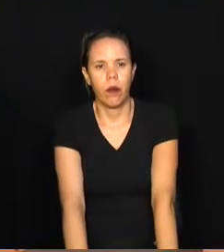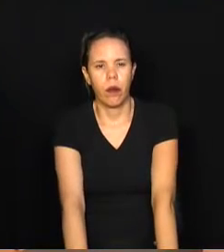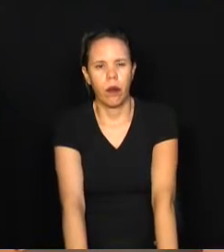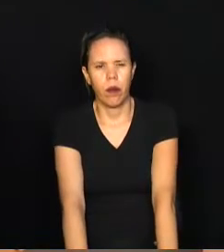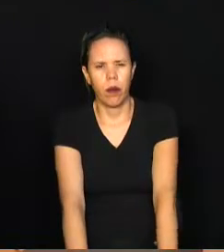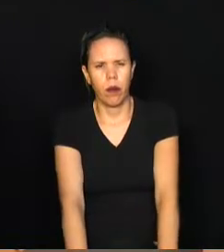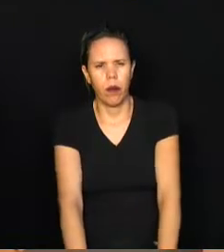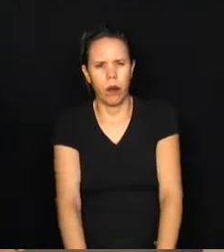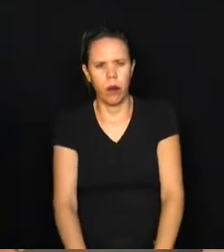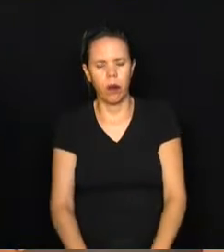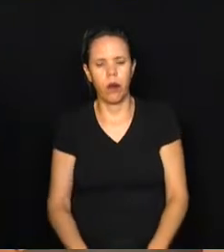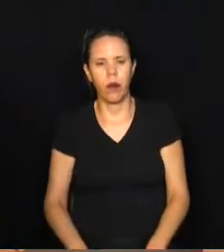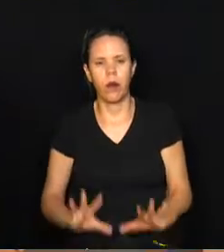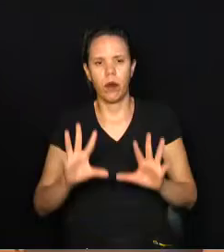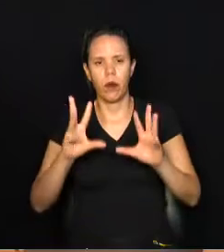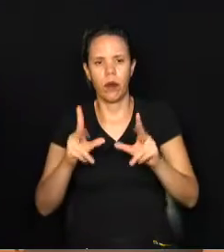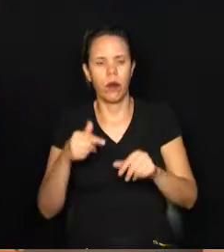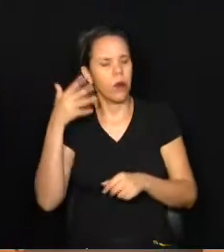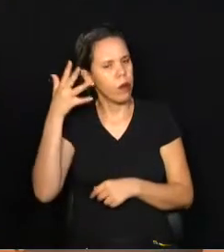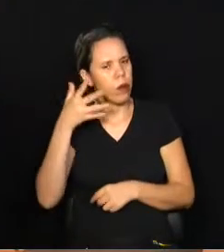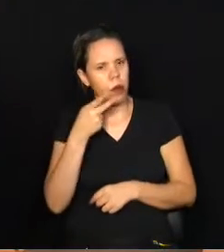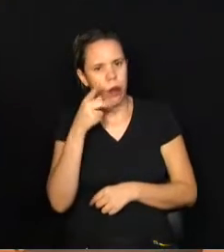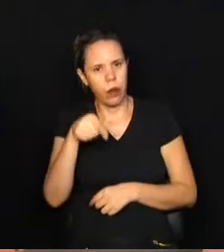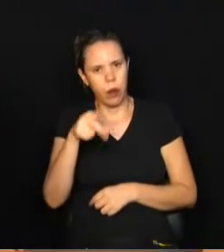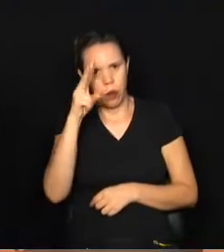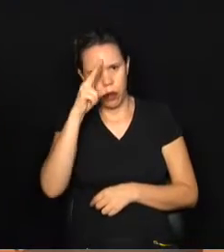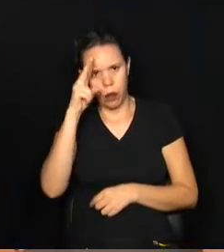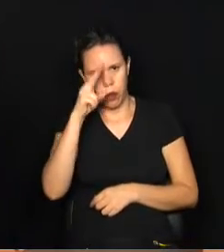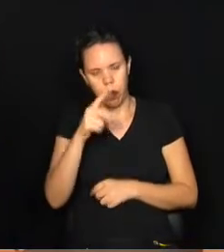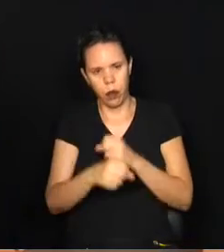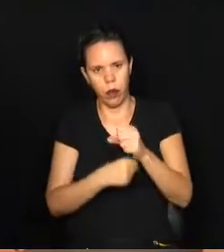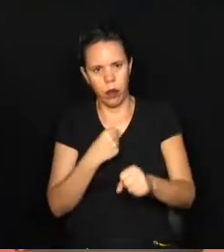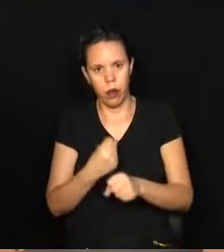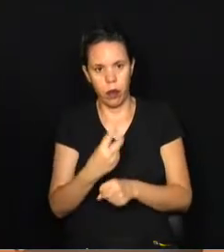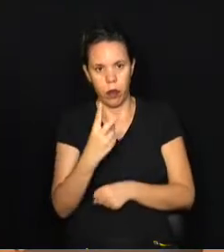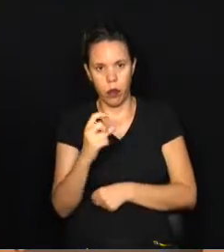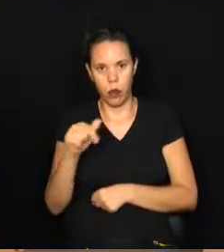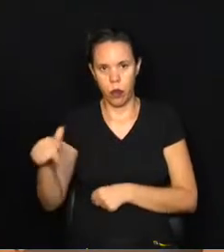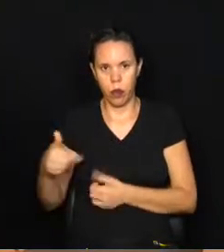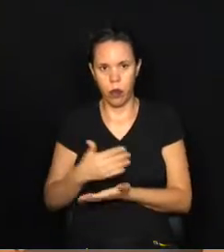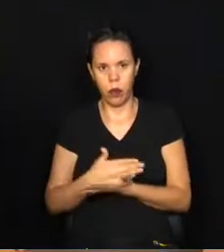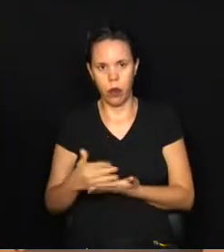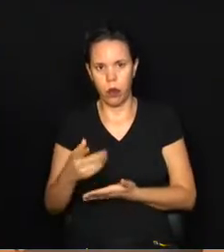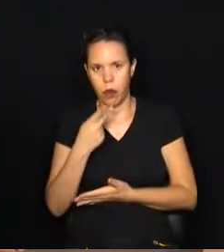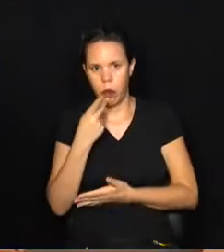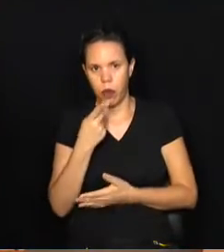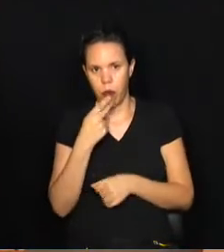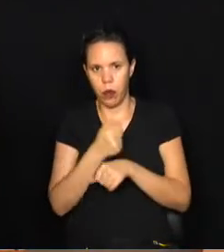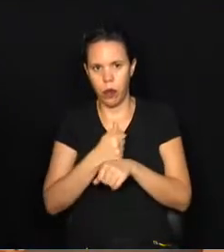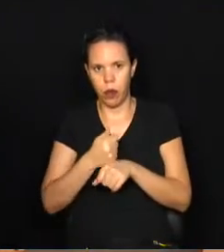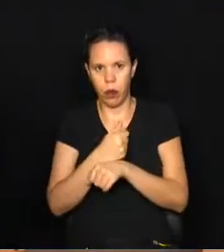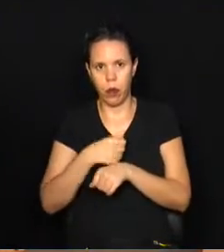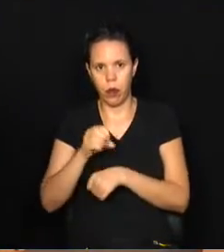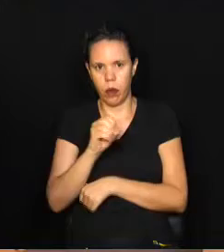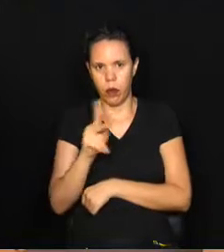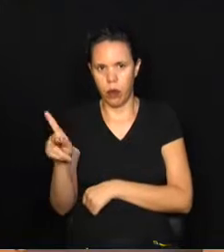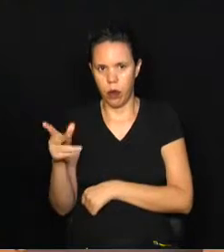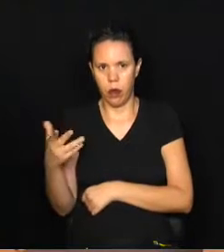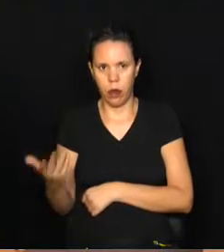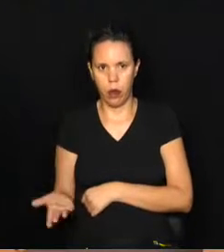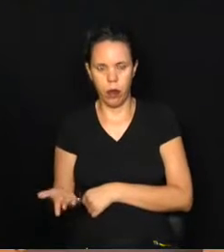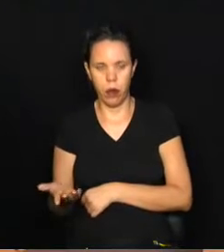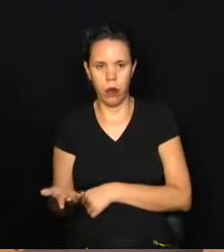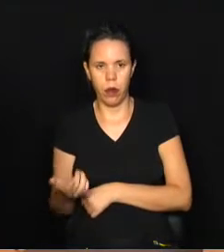do que está sendo falado aqui. O senhor lembrou aí, em 2017, nós começamos a falar da optometria, e